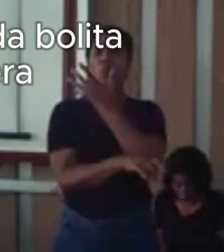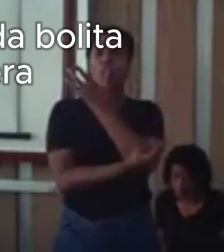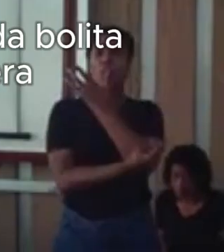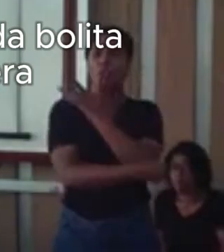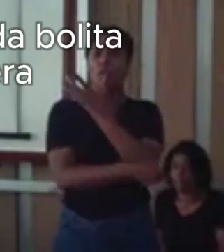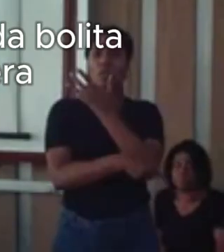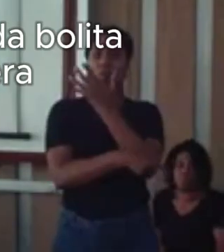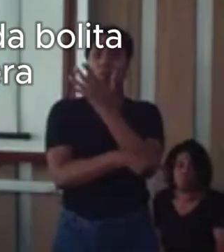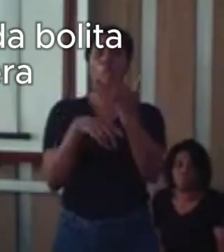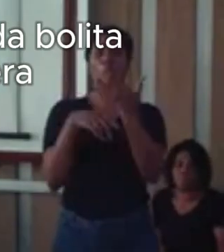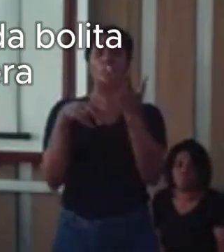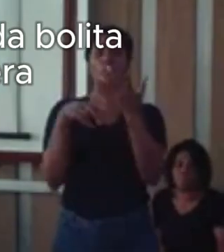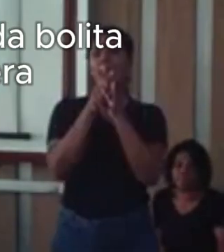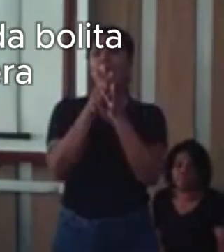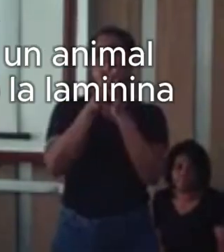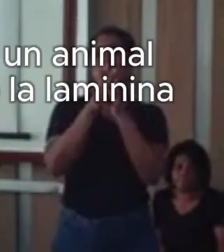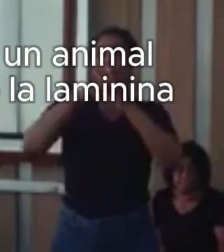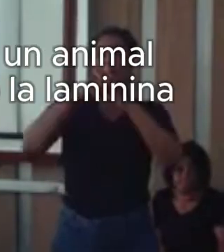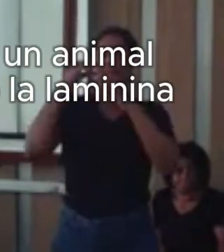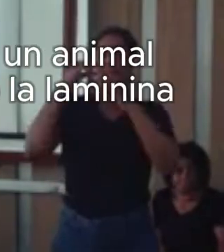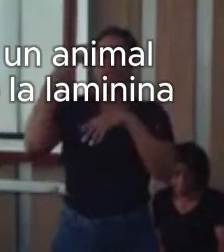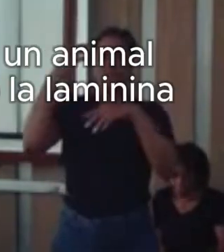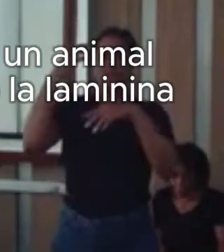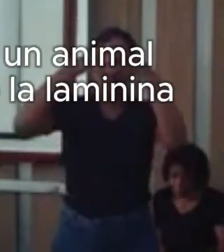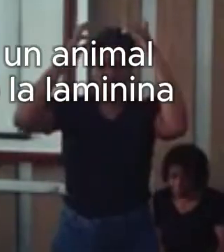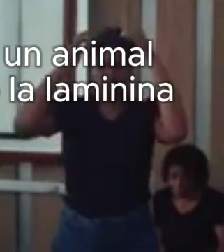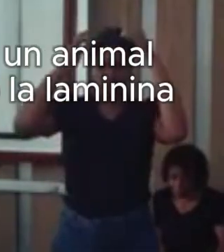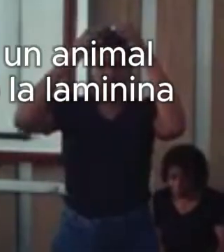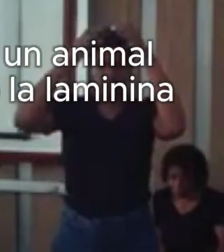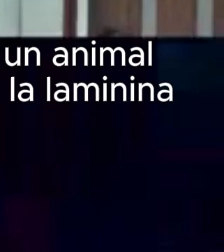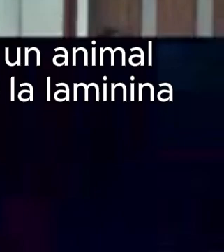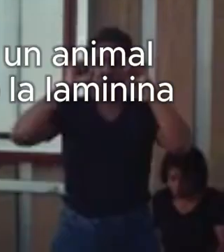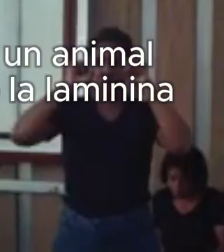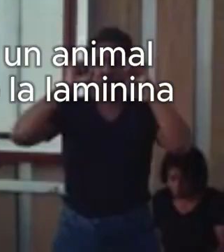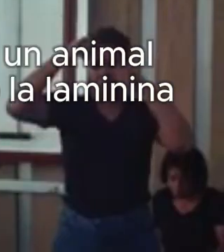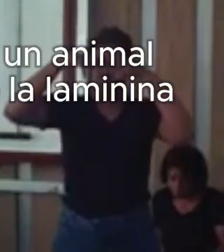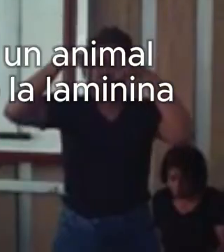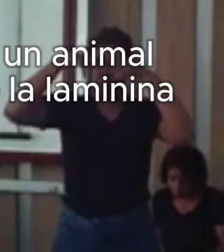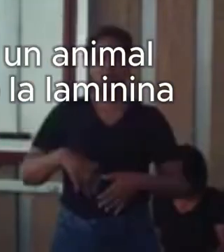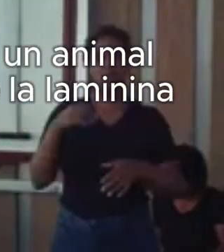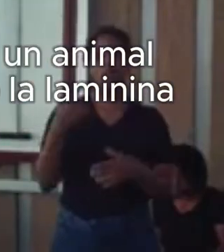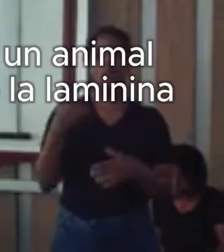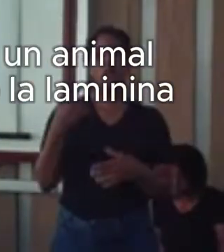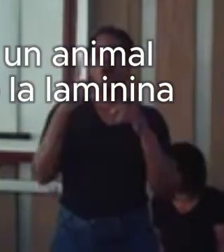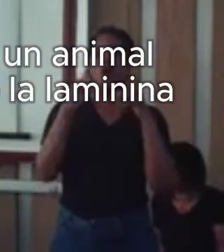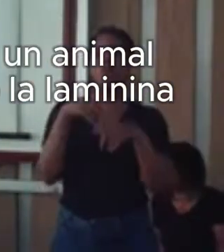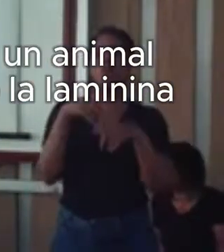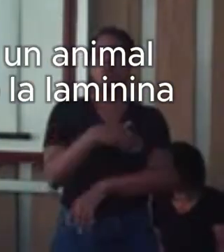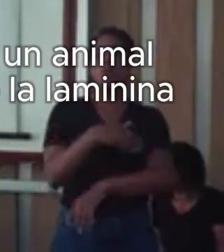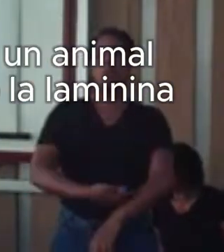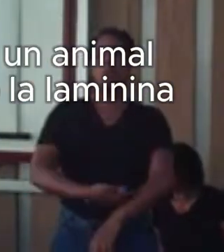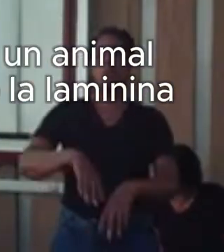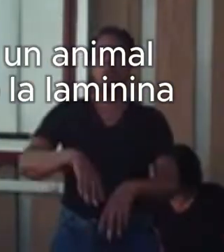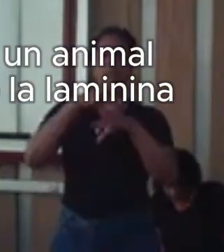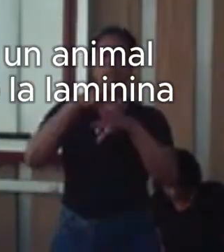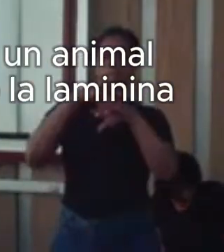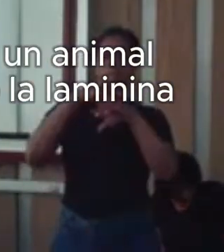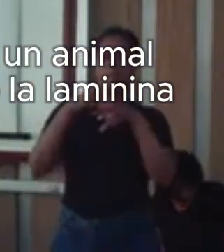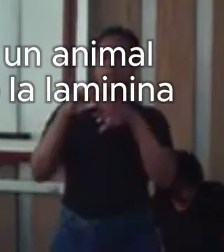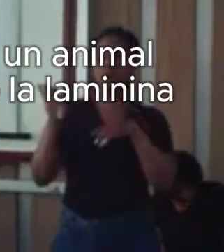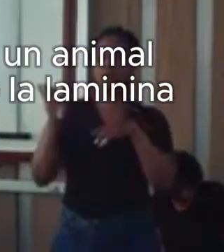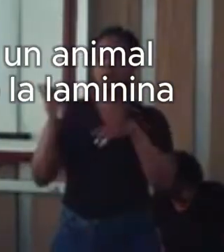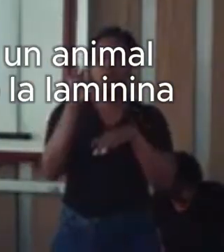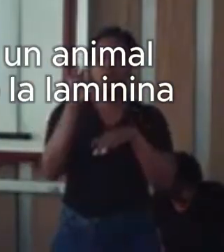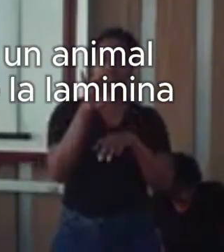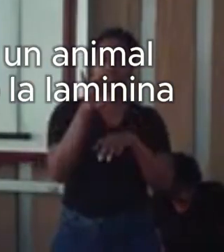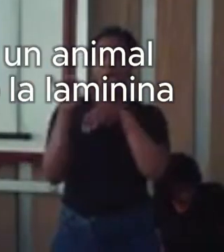nervoso central. Então, nesse exemplo aqui, dá para a gente ver aqui na foto em preto e branco, a gente tira as células da retina do animal já nascido,